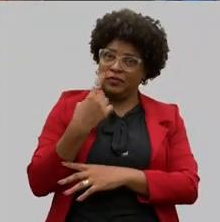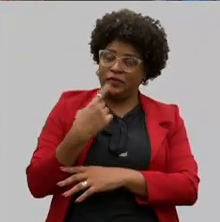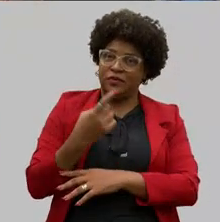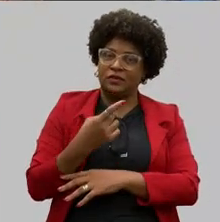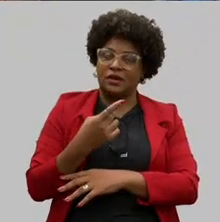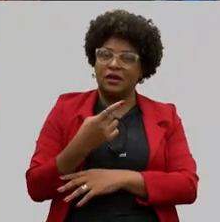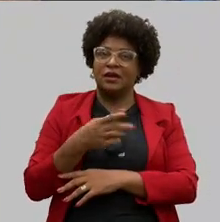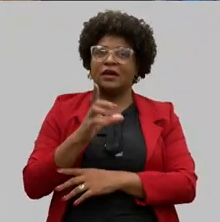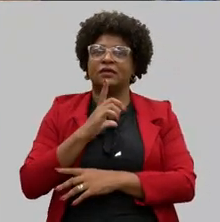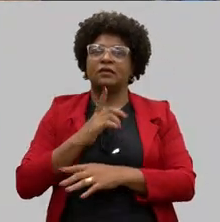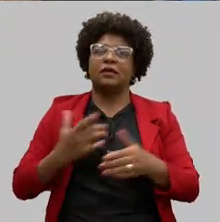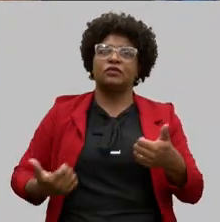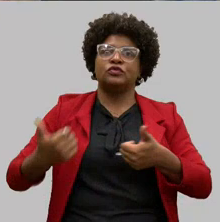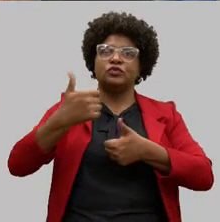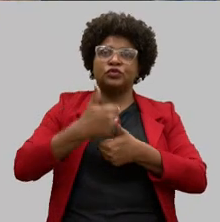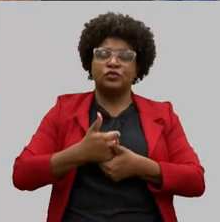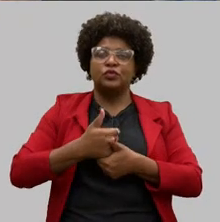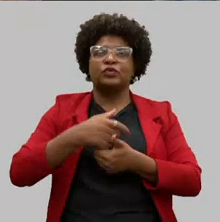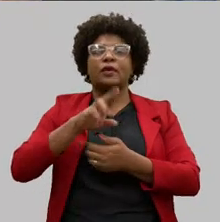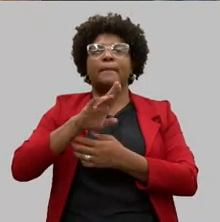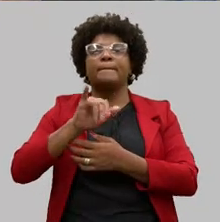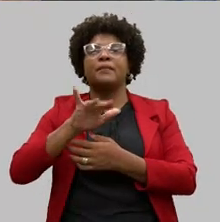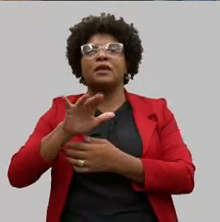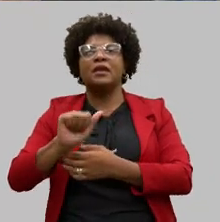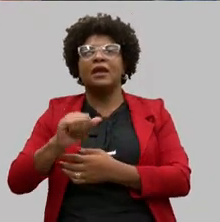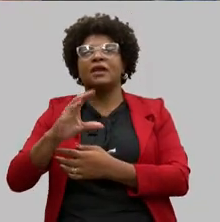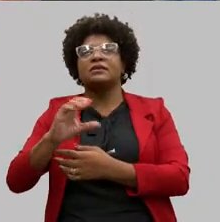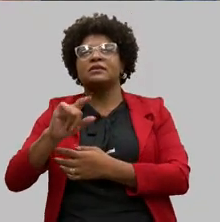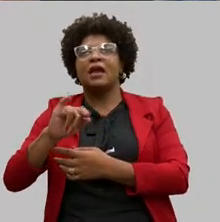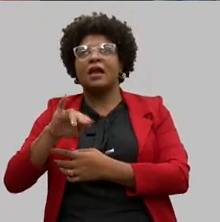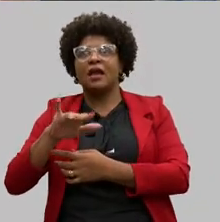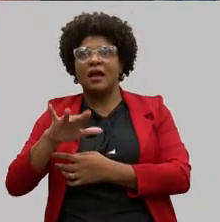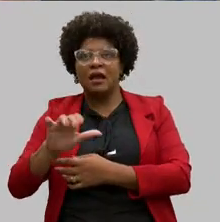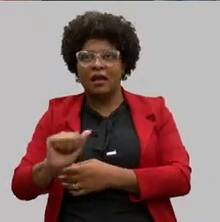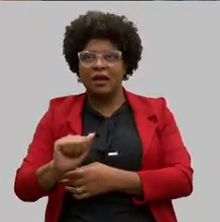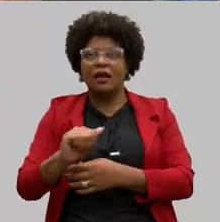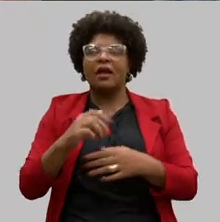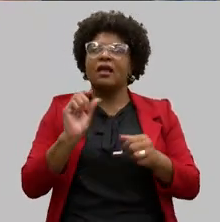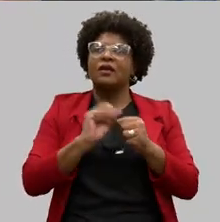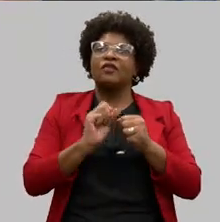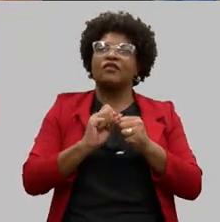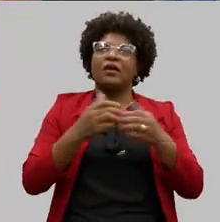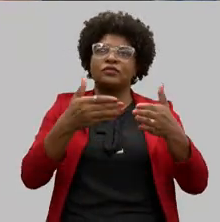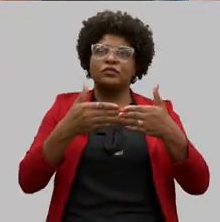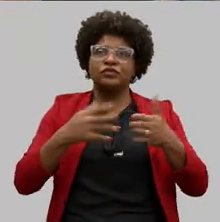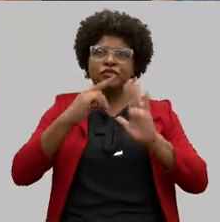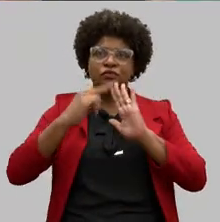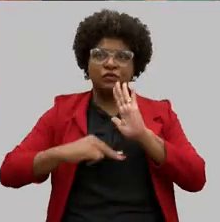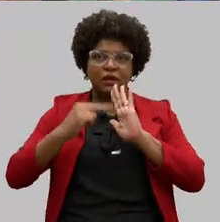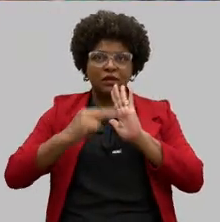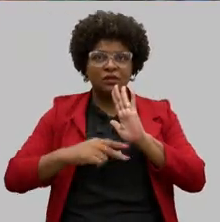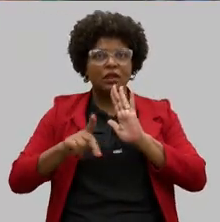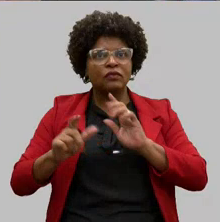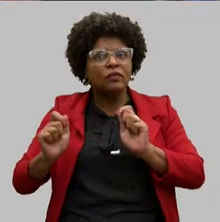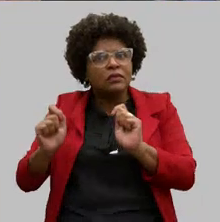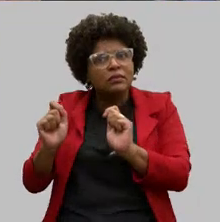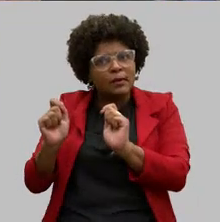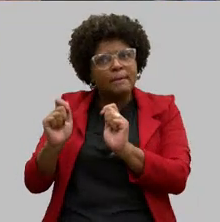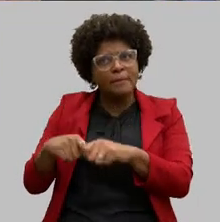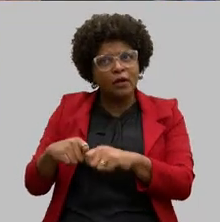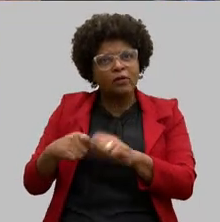deputado a deputada Beatriz Serqueira quem solicito faça leitura se está em condições de emitir